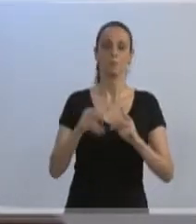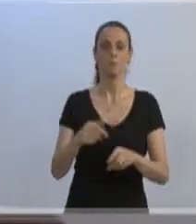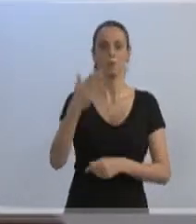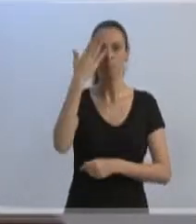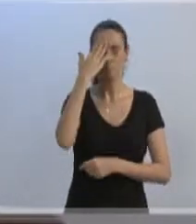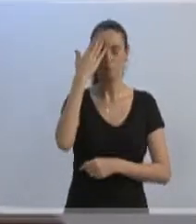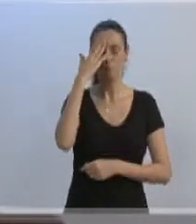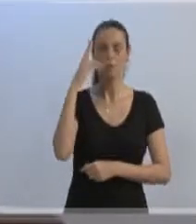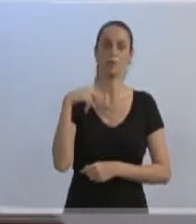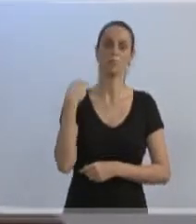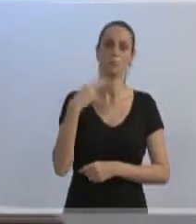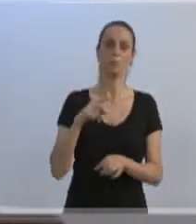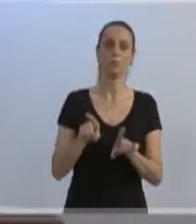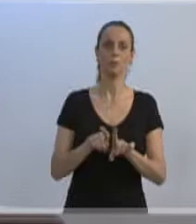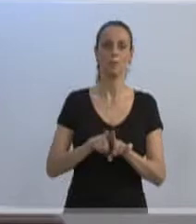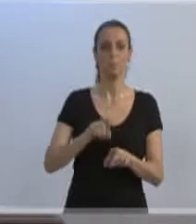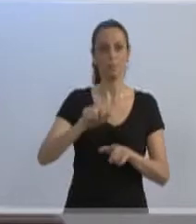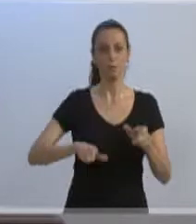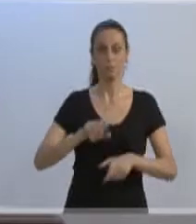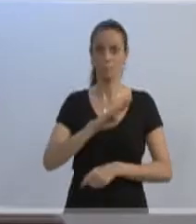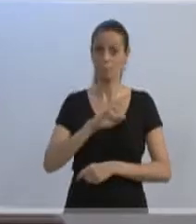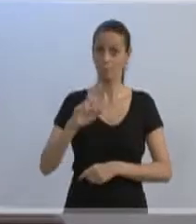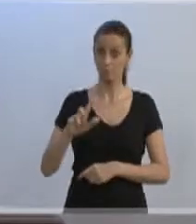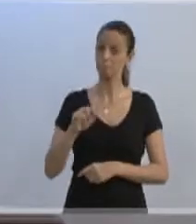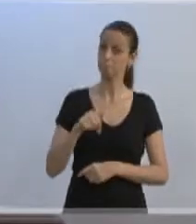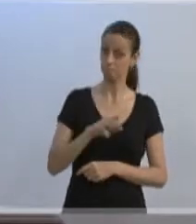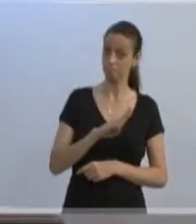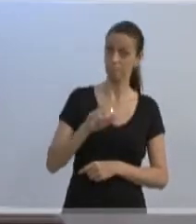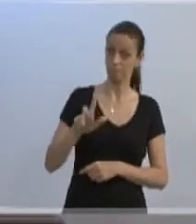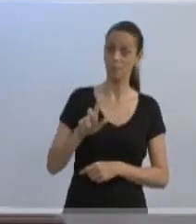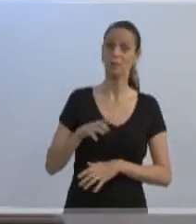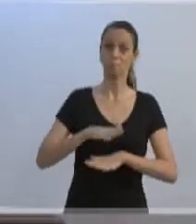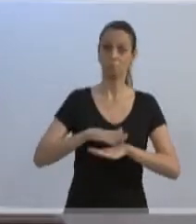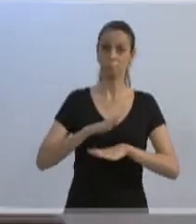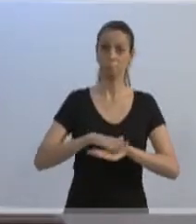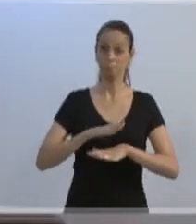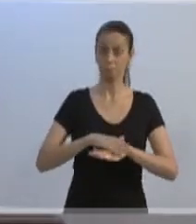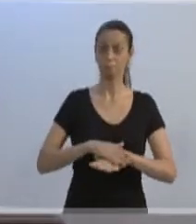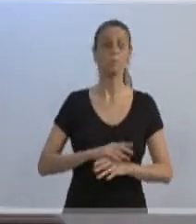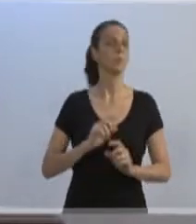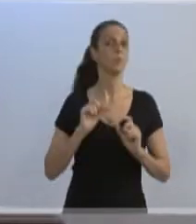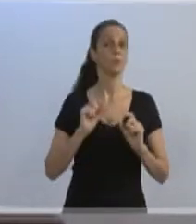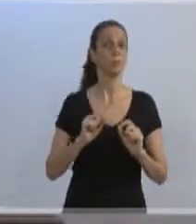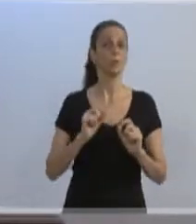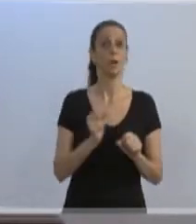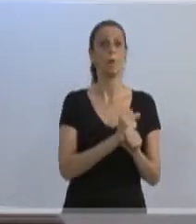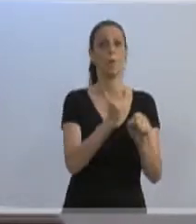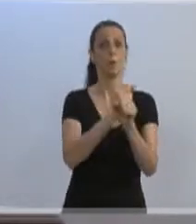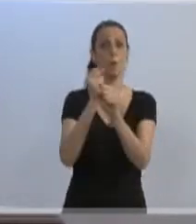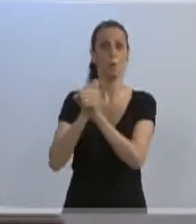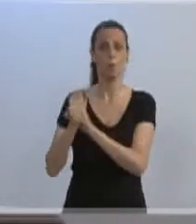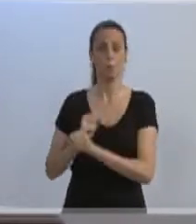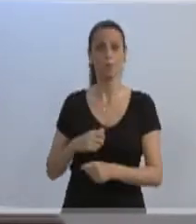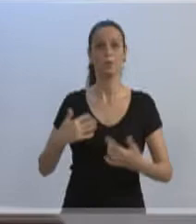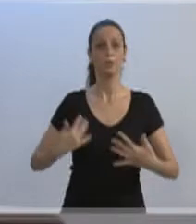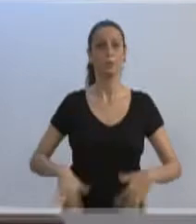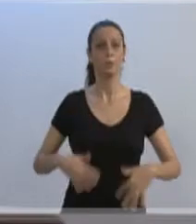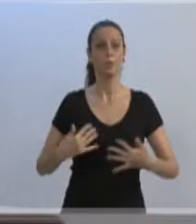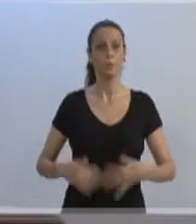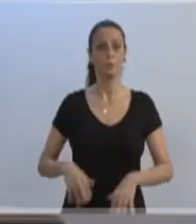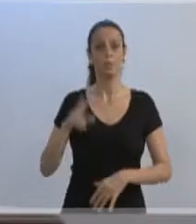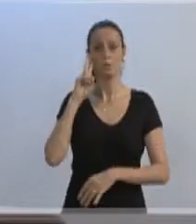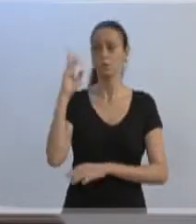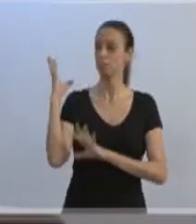vereadores e dos blumenauenses blumenau executa o maior conjunto de obras da sua